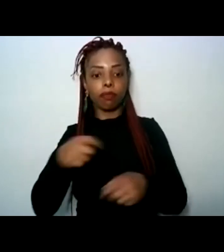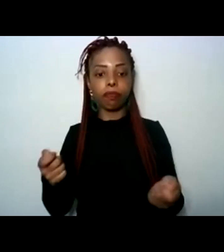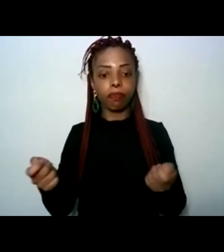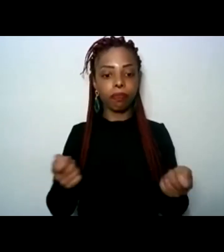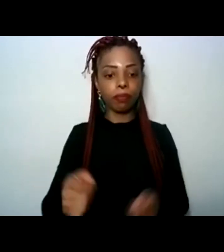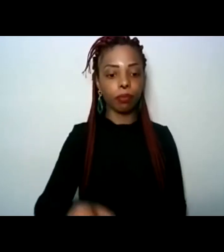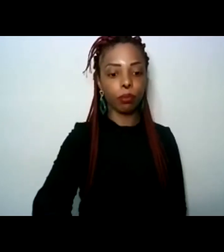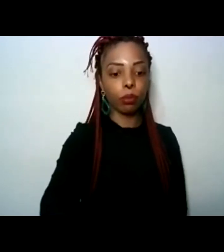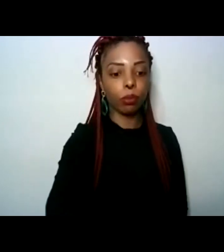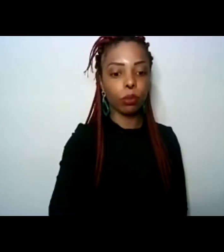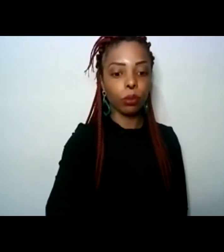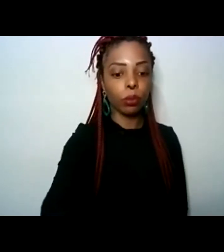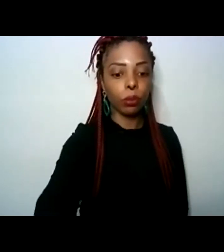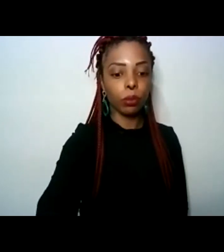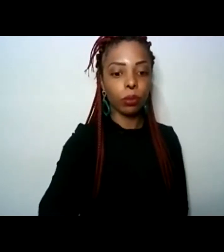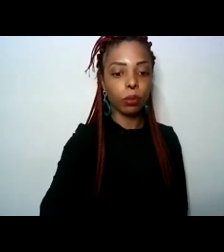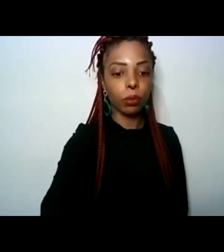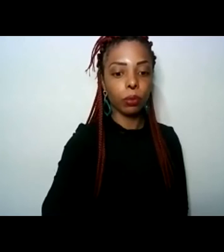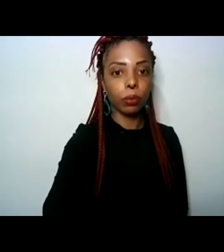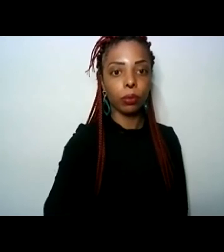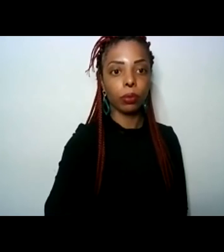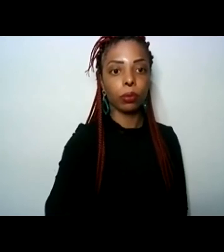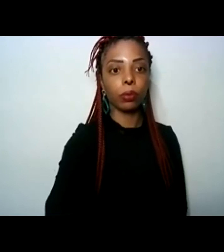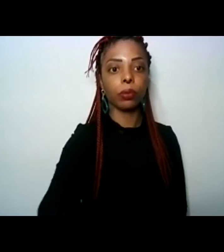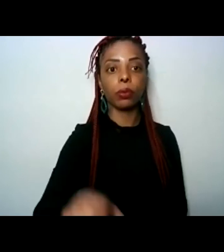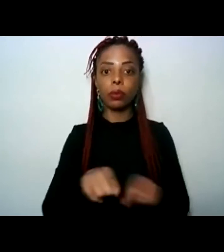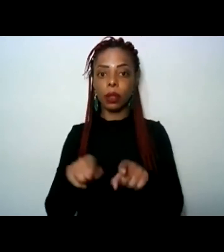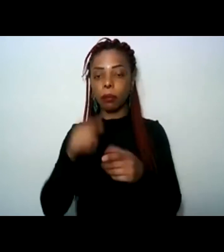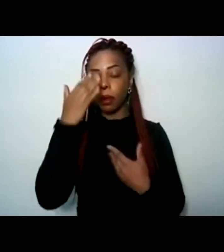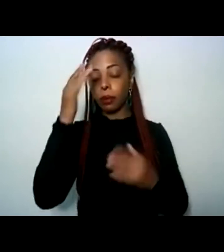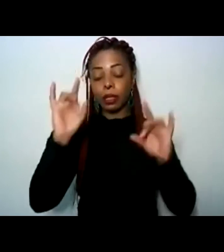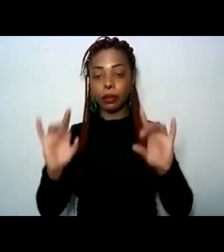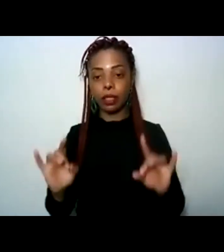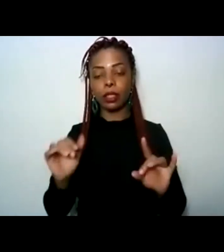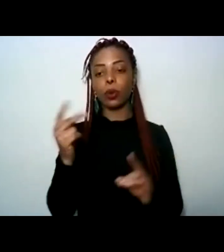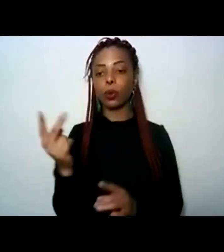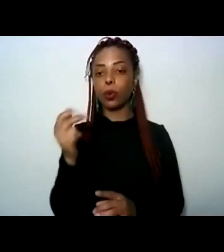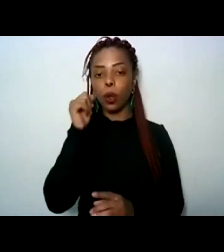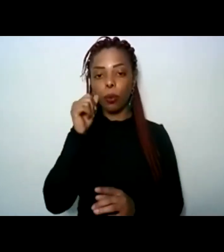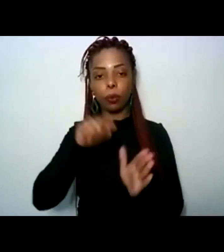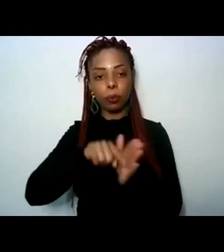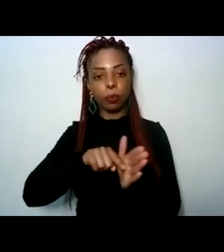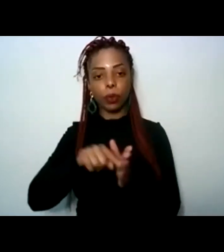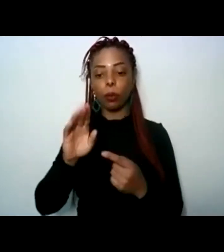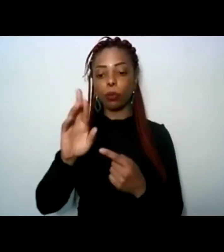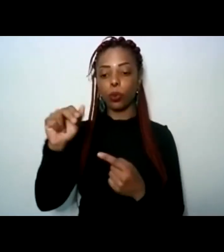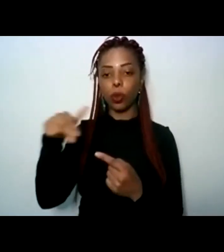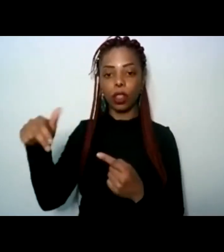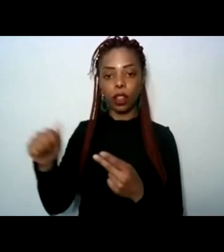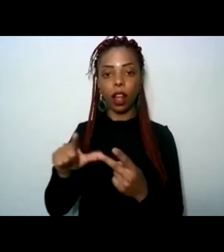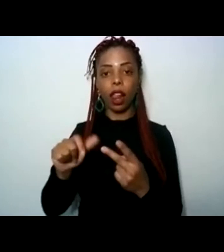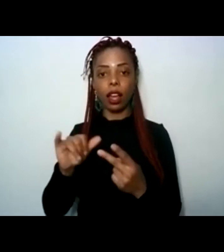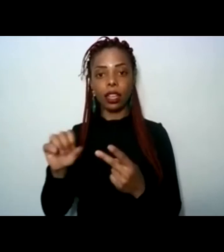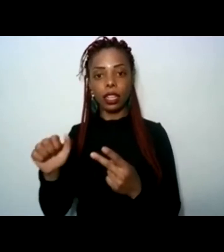Um agradecimento especial também às pesquisadoras Bruna e Laís Amorim por compartilhar suas pesquisas neste